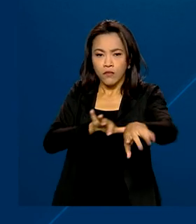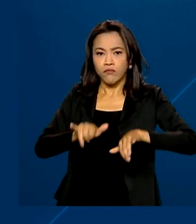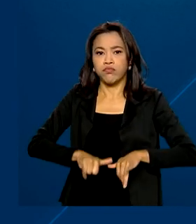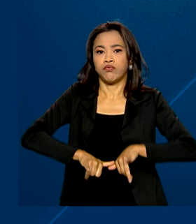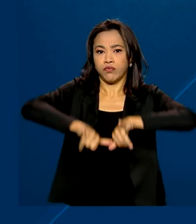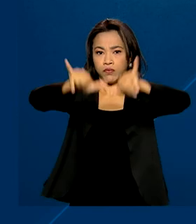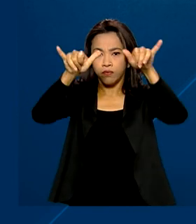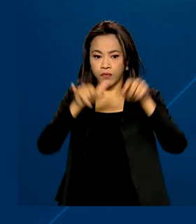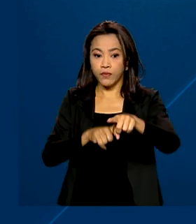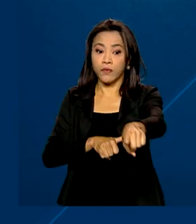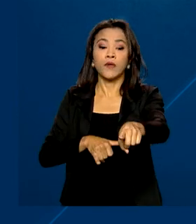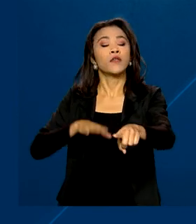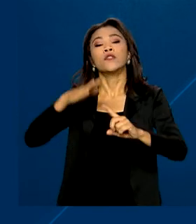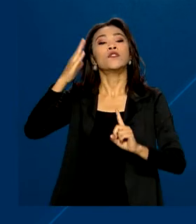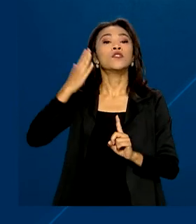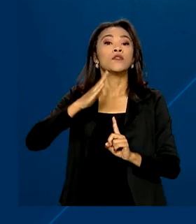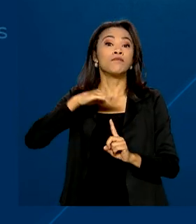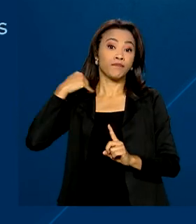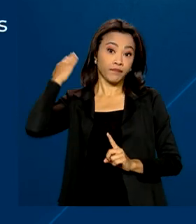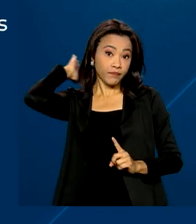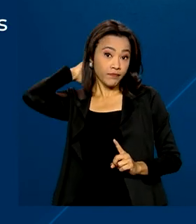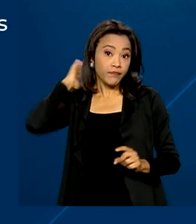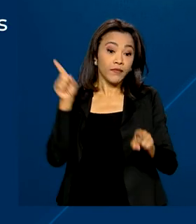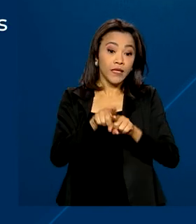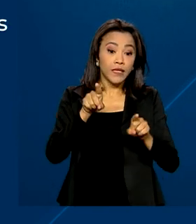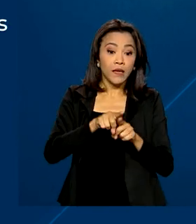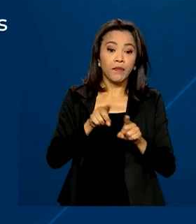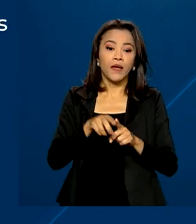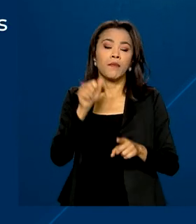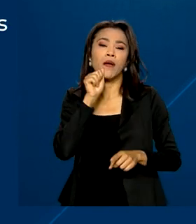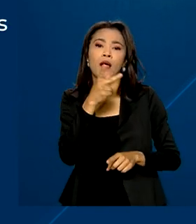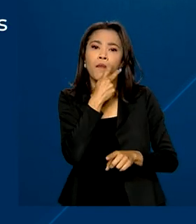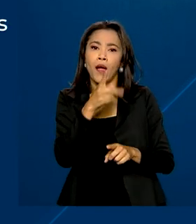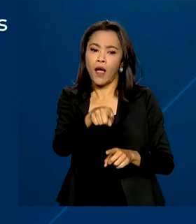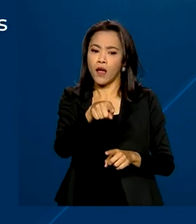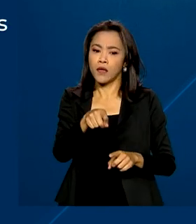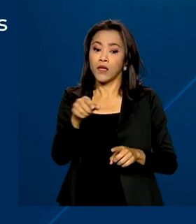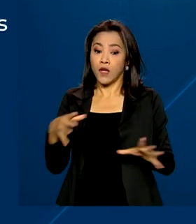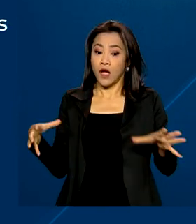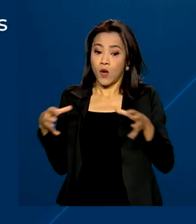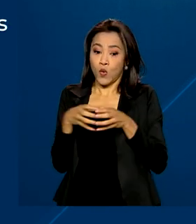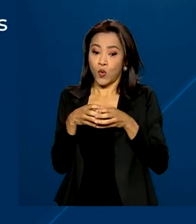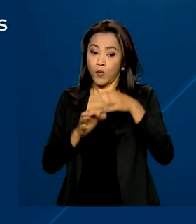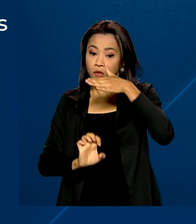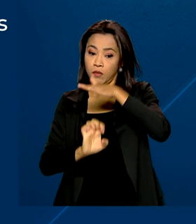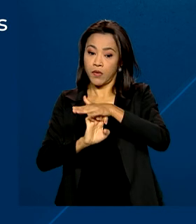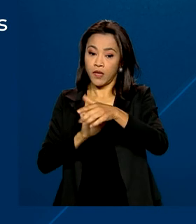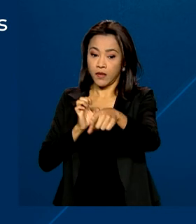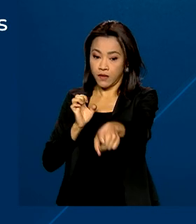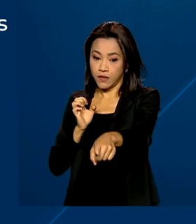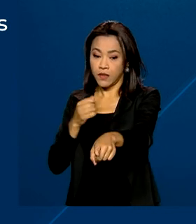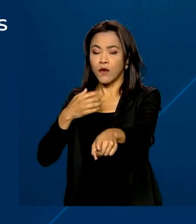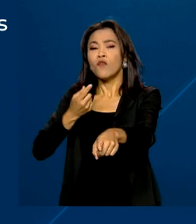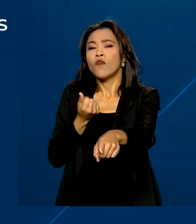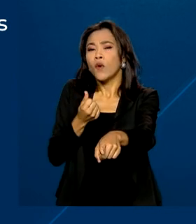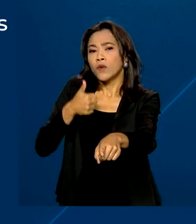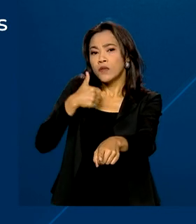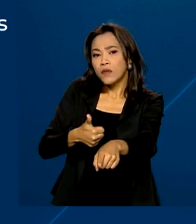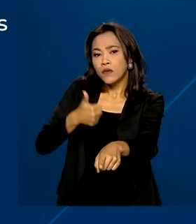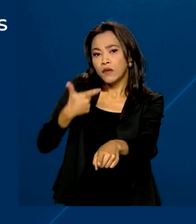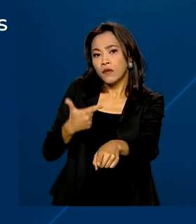aeroportos de Belém e Macapá foi adquirido pelo consórcio Novo Norte aeroportos pelo valor de